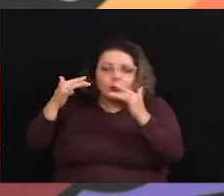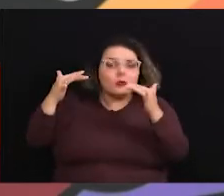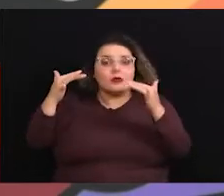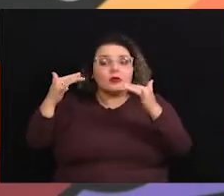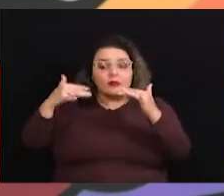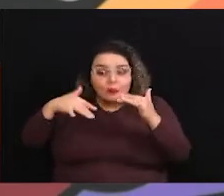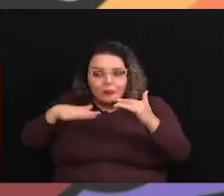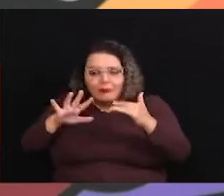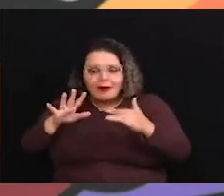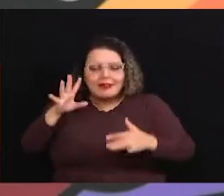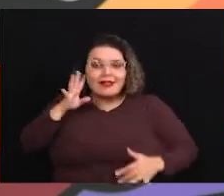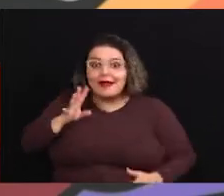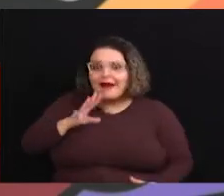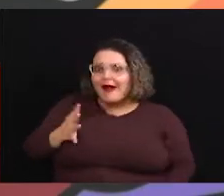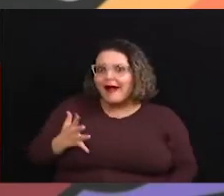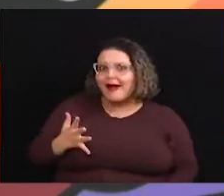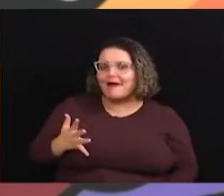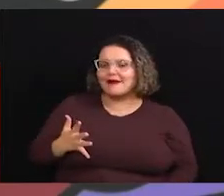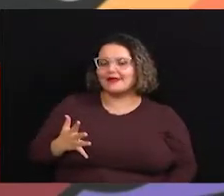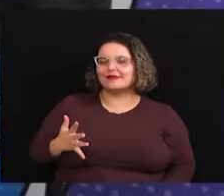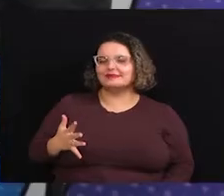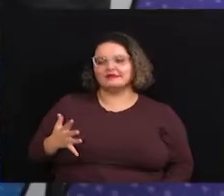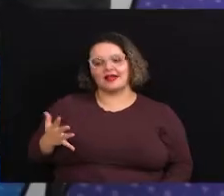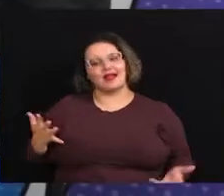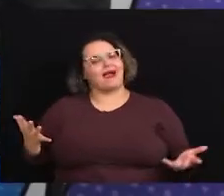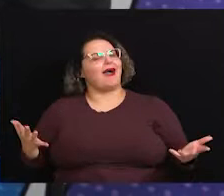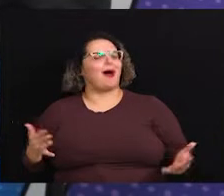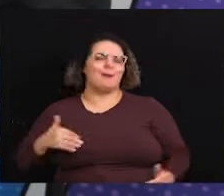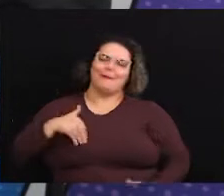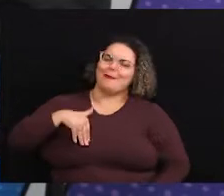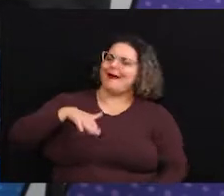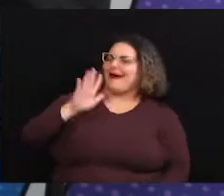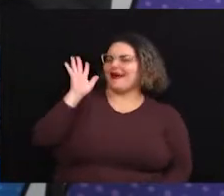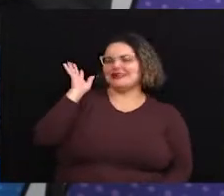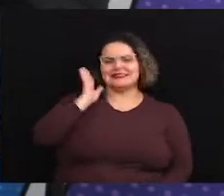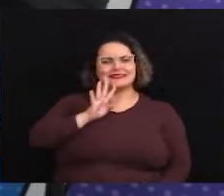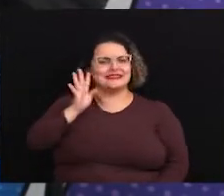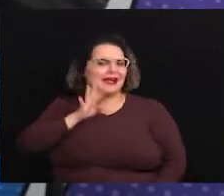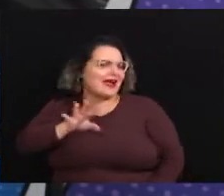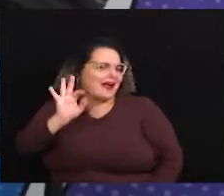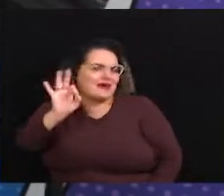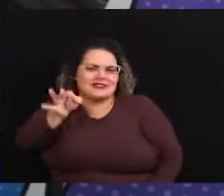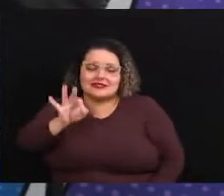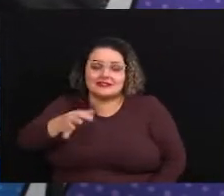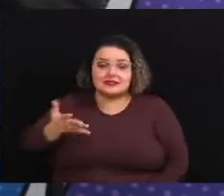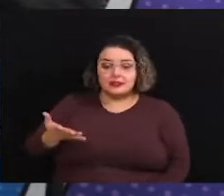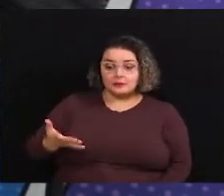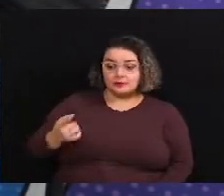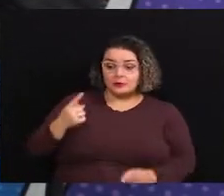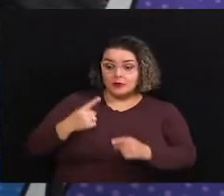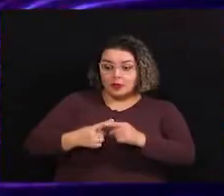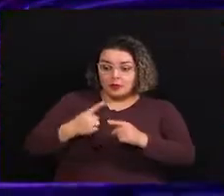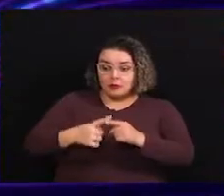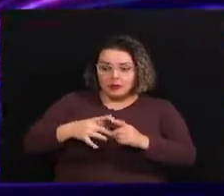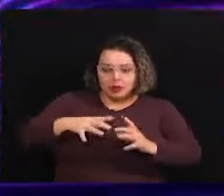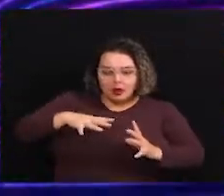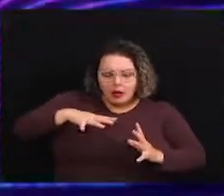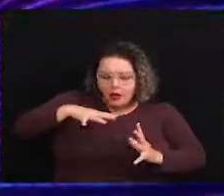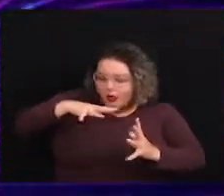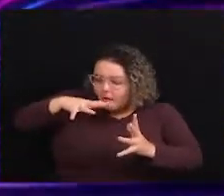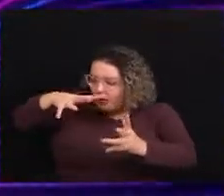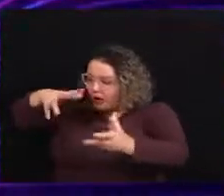ou não? Ficou mais interessante ainda? Ah, muito mais interessante, sem dúvida. Porque é um